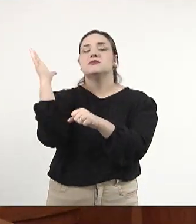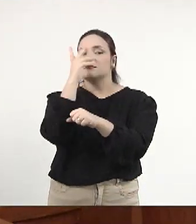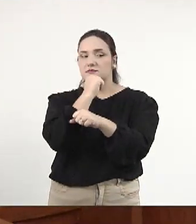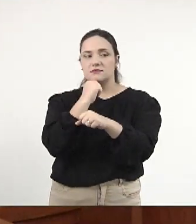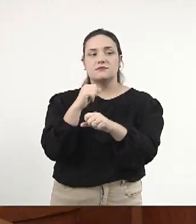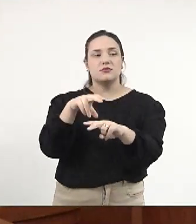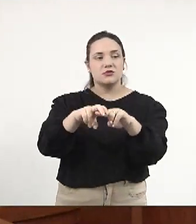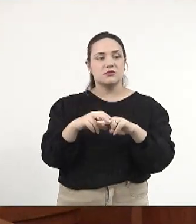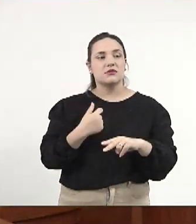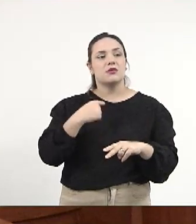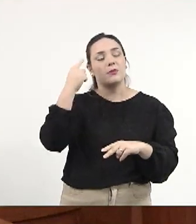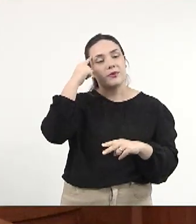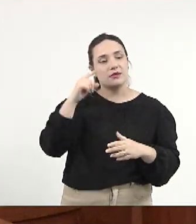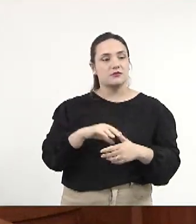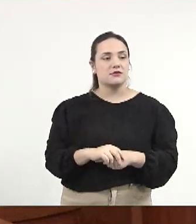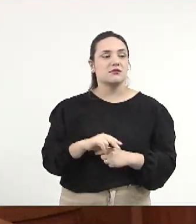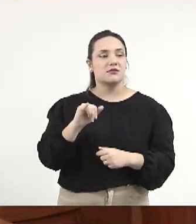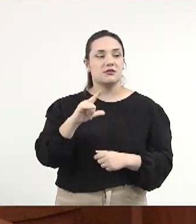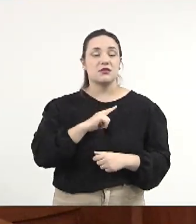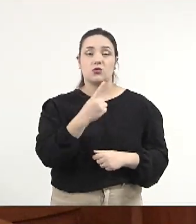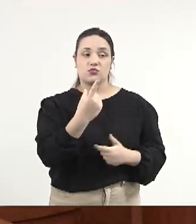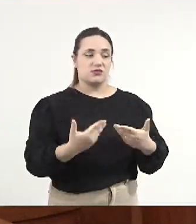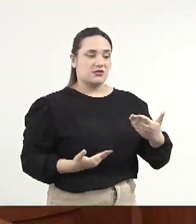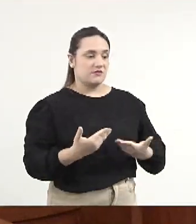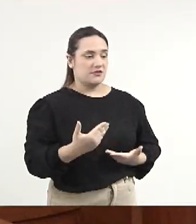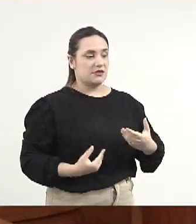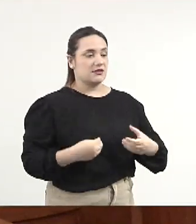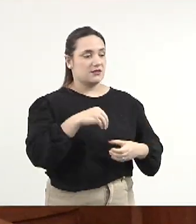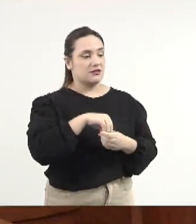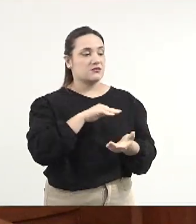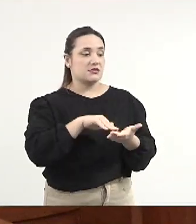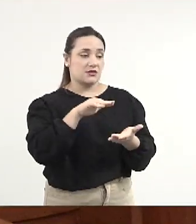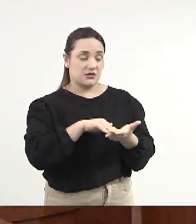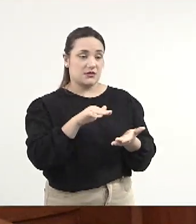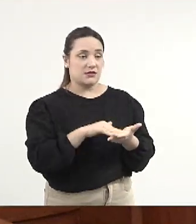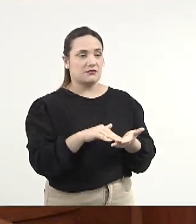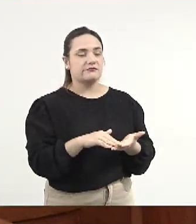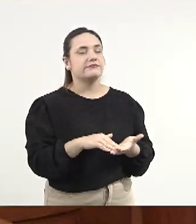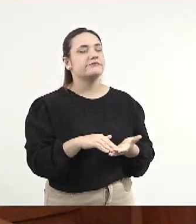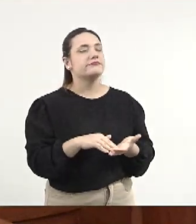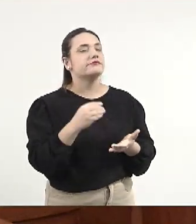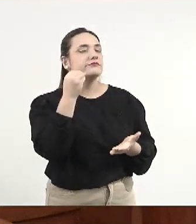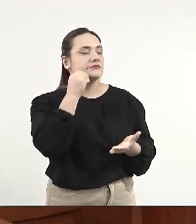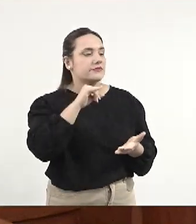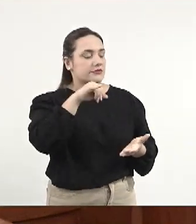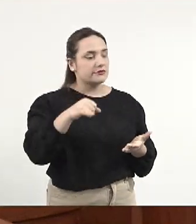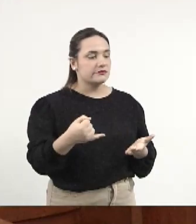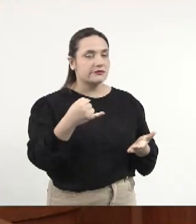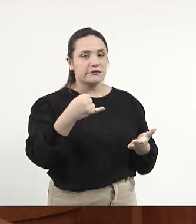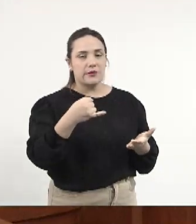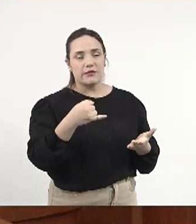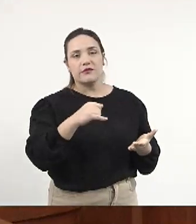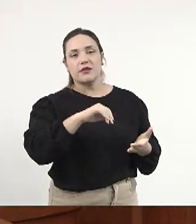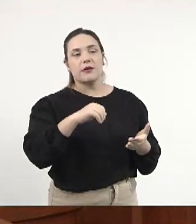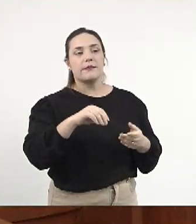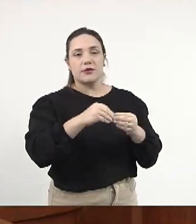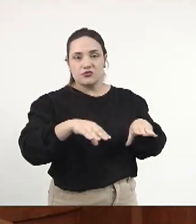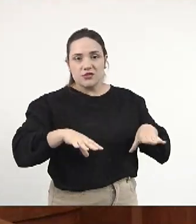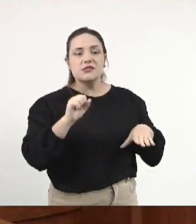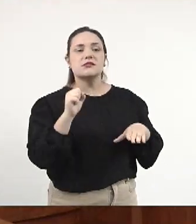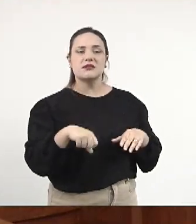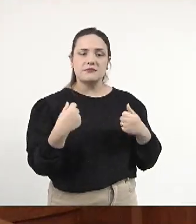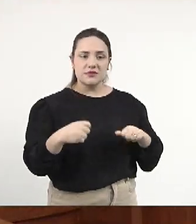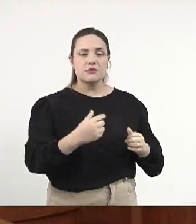eu penso que se tinha um servidor lá dentro da secretaria boicotando, né, ele tem que ser afastado, tem que abrir um